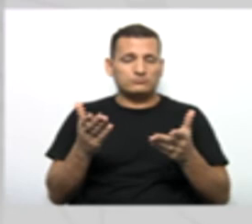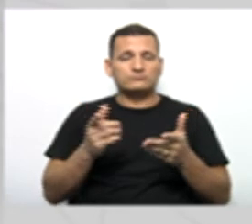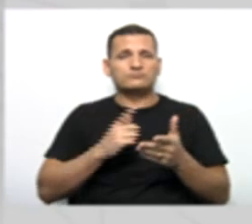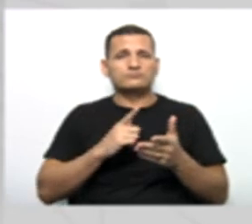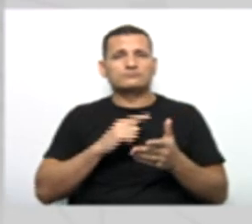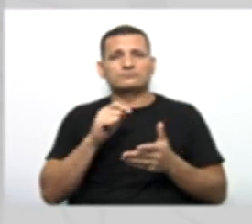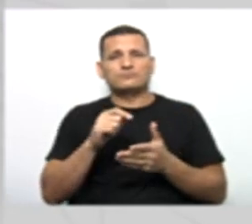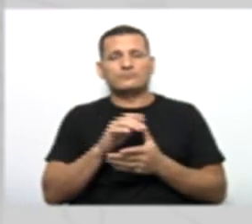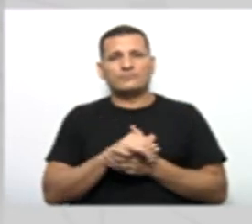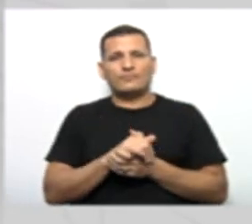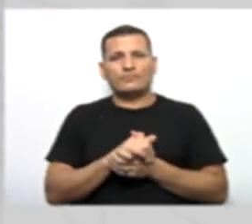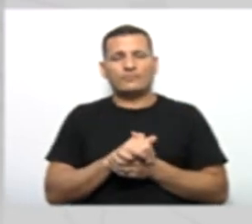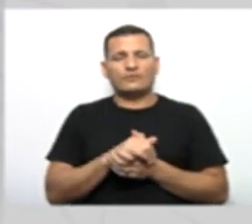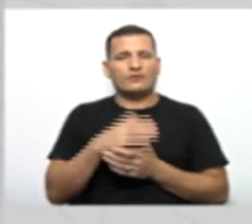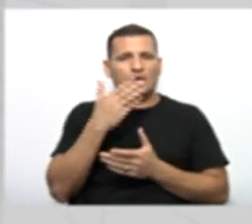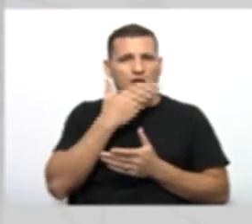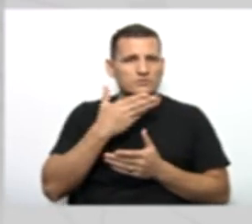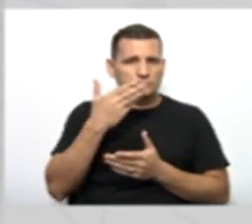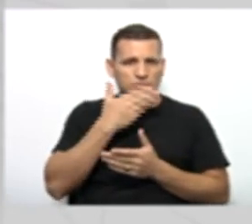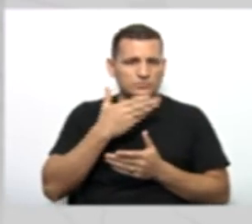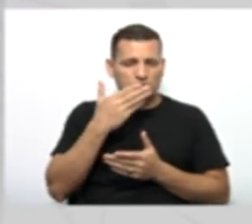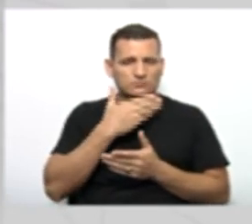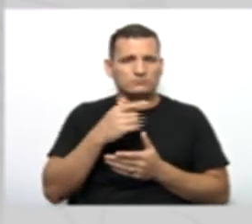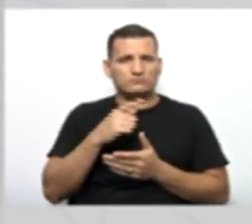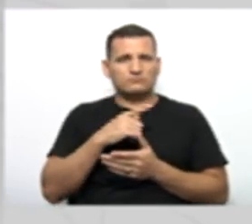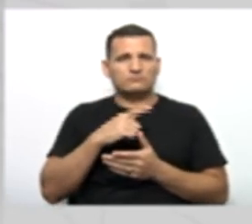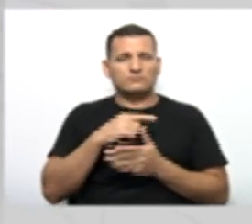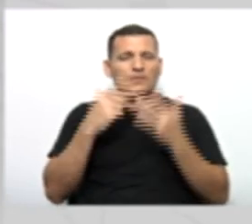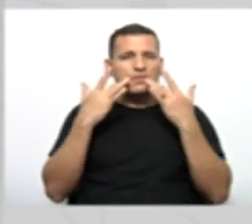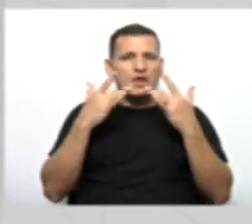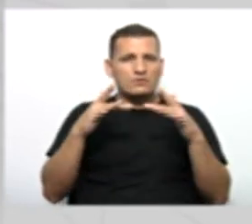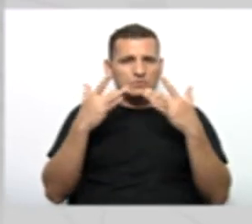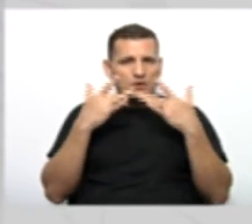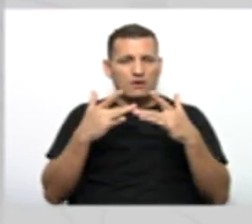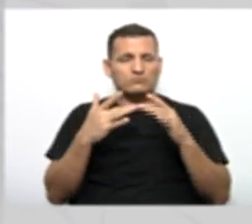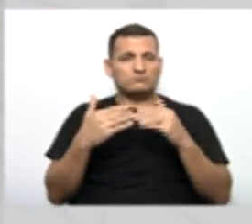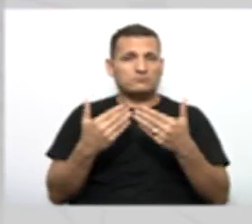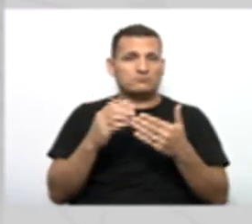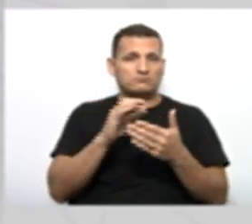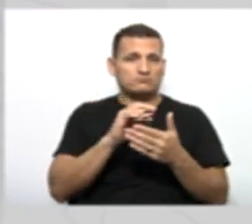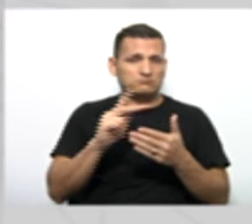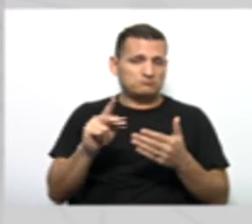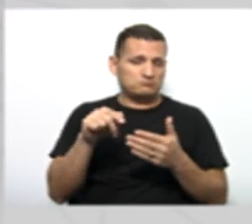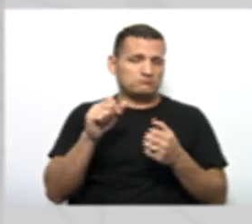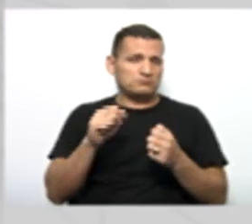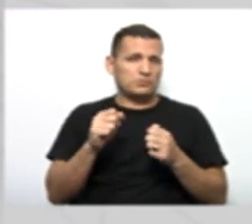de açúcar orgânico. Várias cooperativas se posicionam nesse mercado.